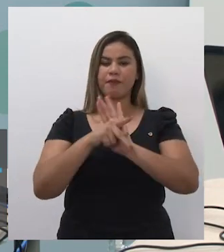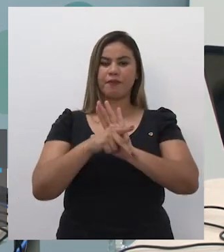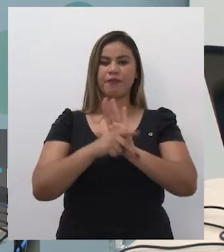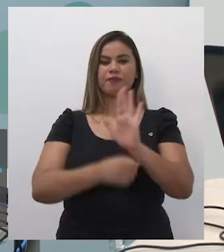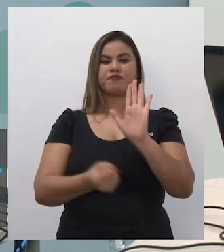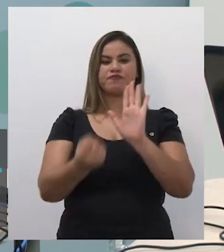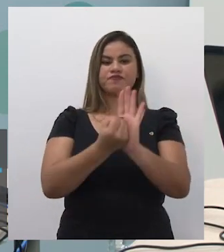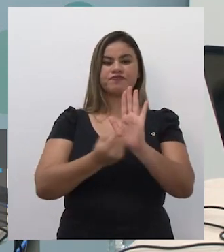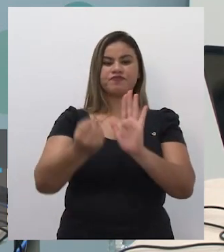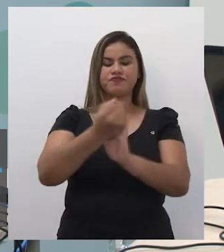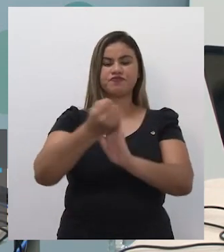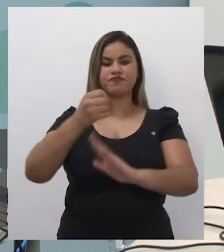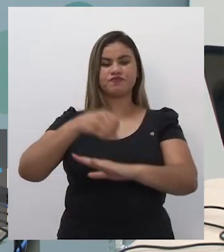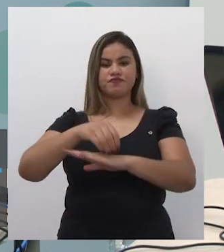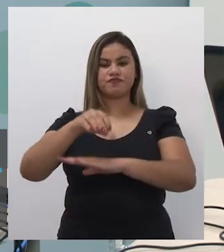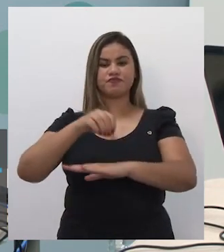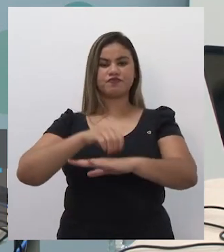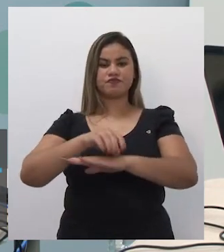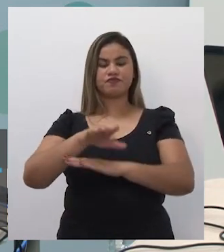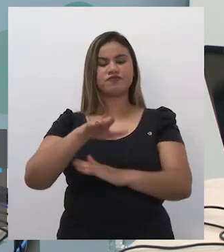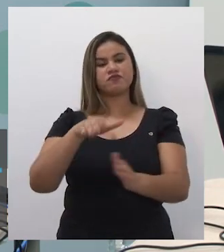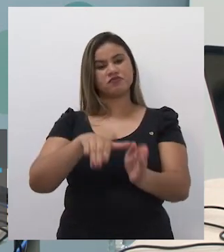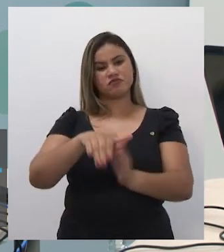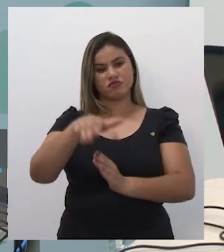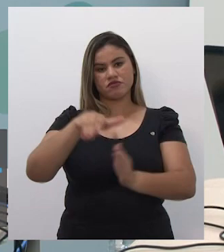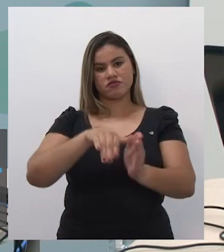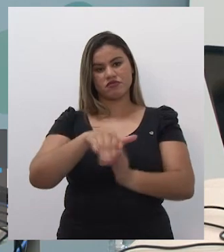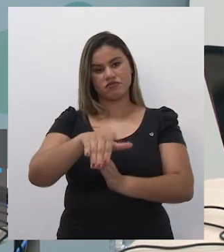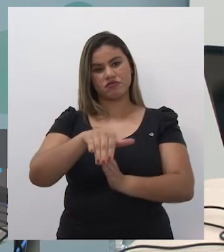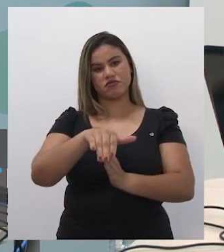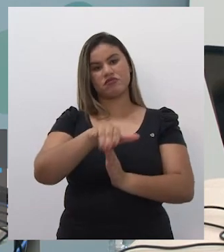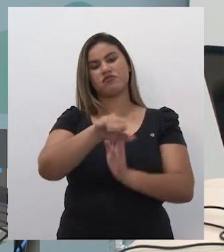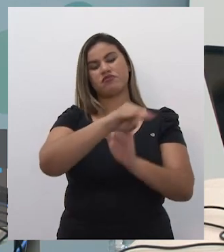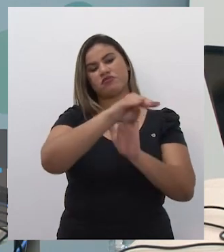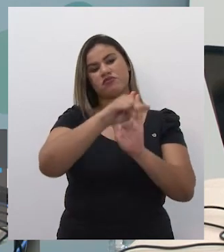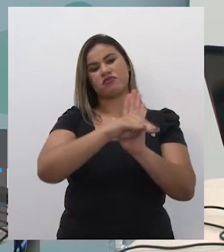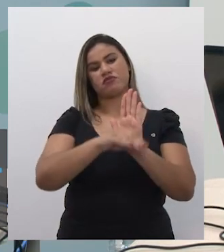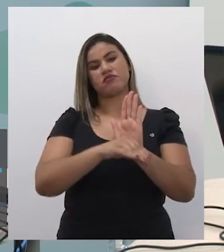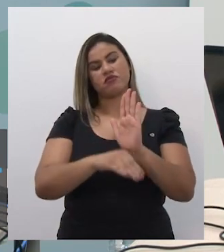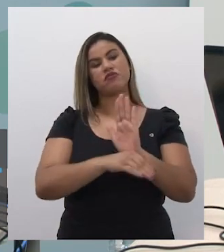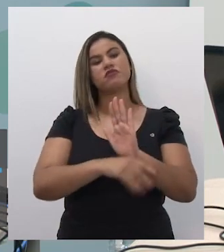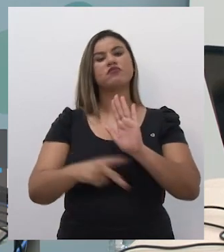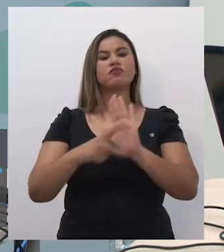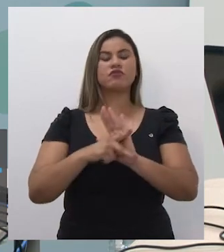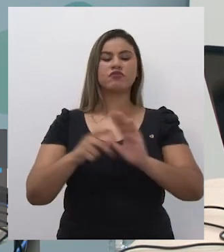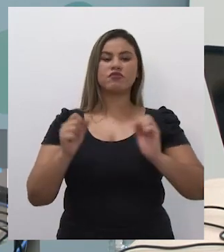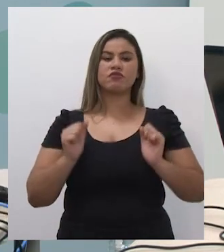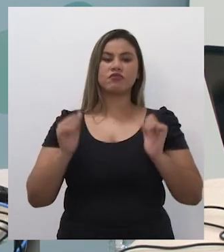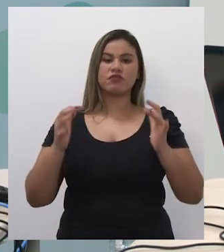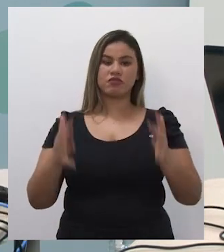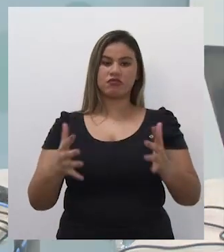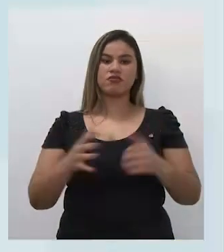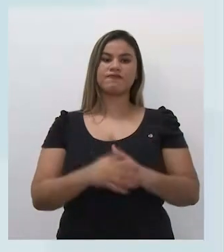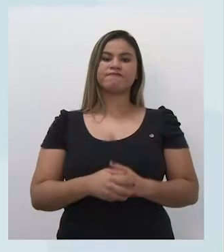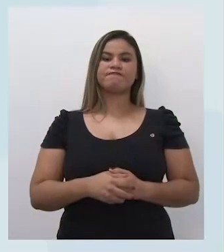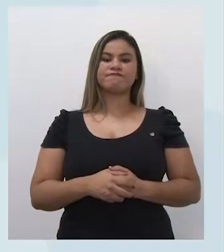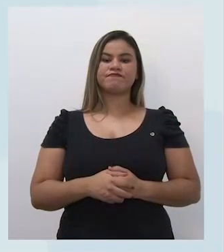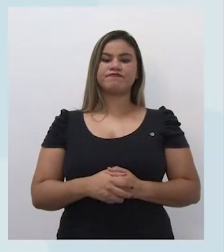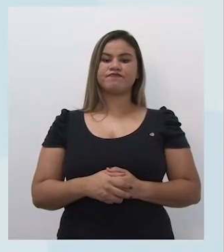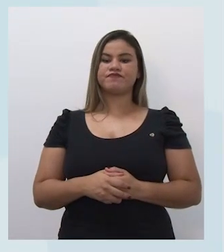está orientando aí, regulamentando as nossas ações. Então, para isso eu gostaria de pedir o próximo